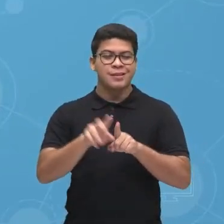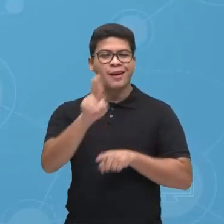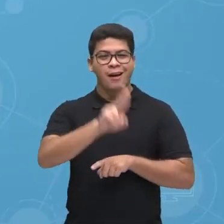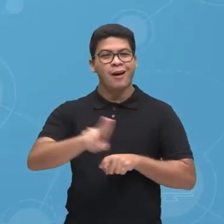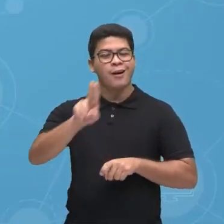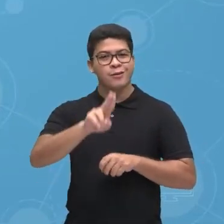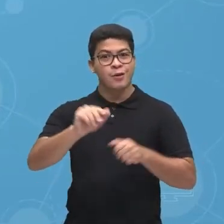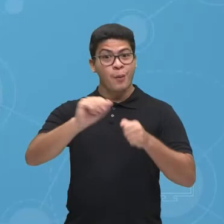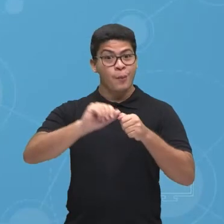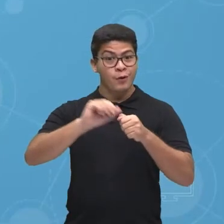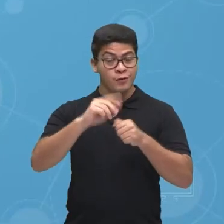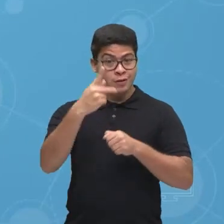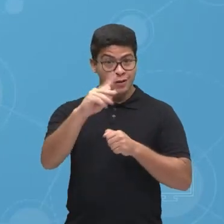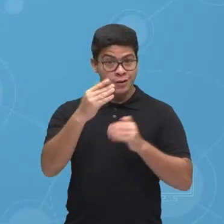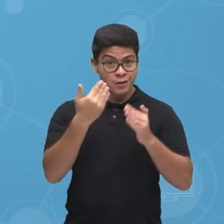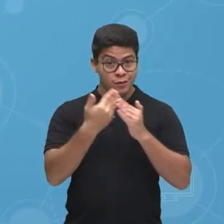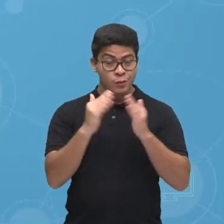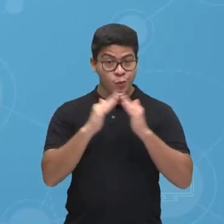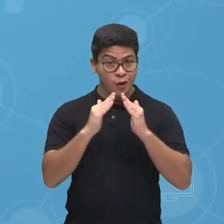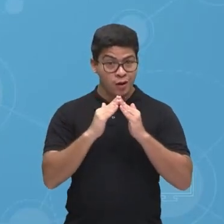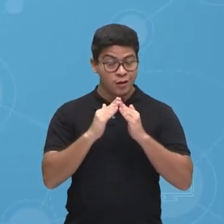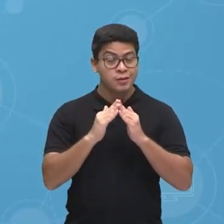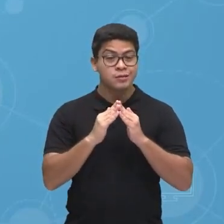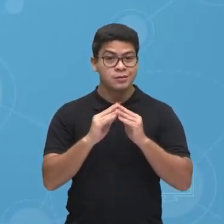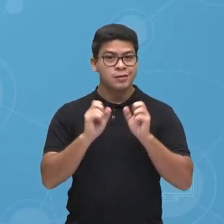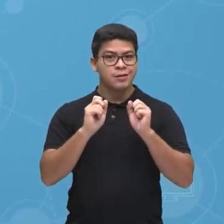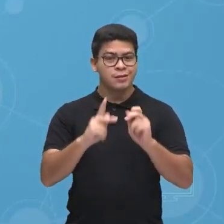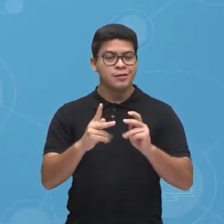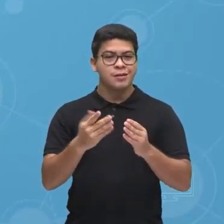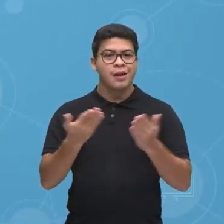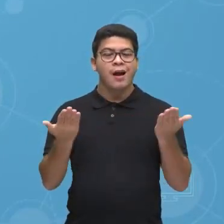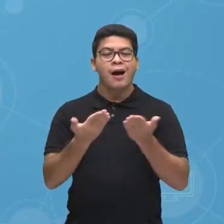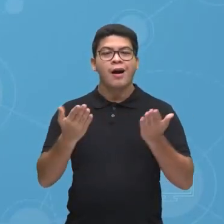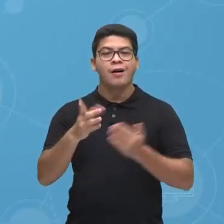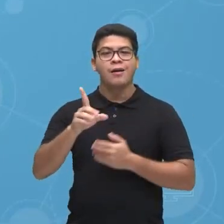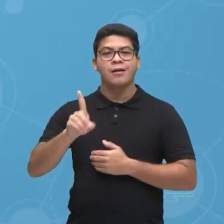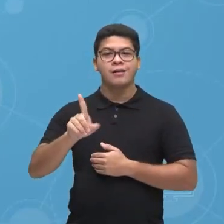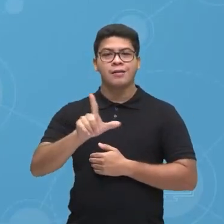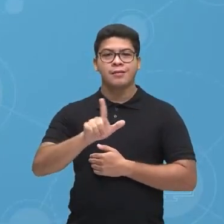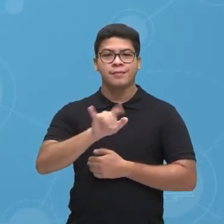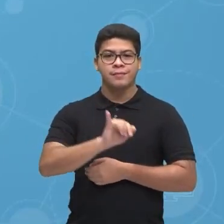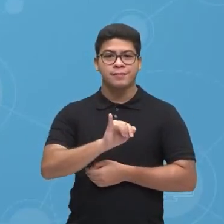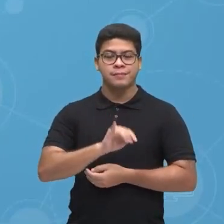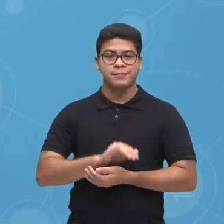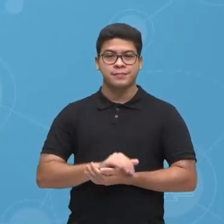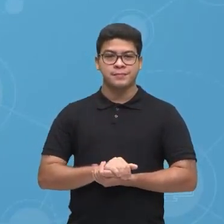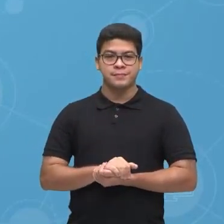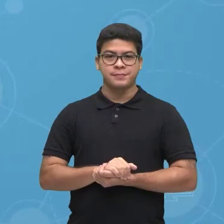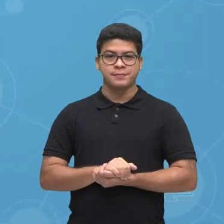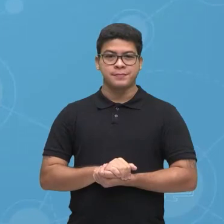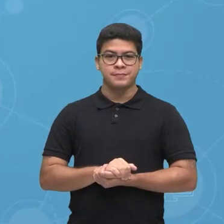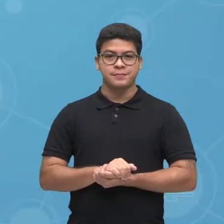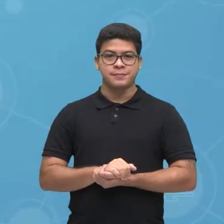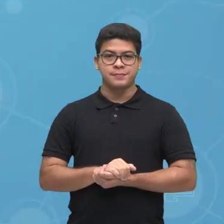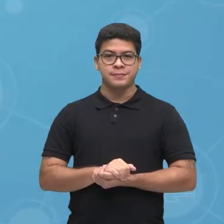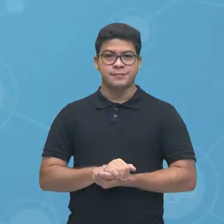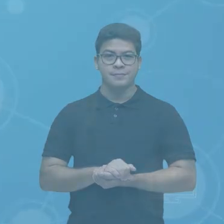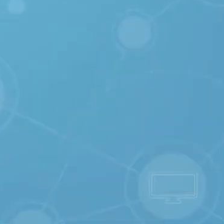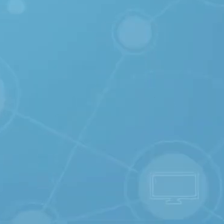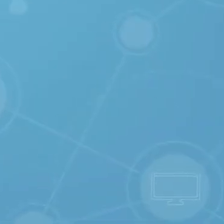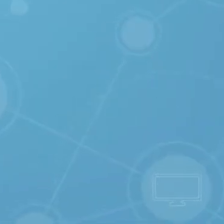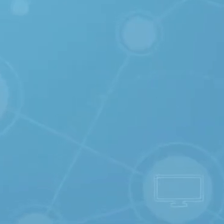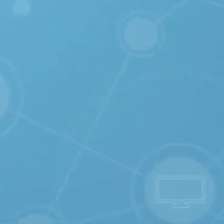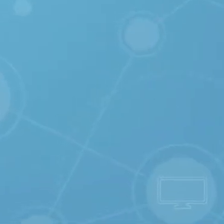de ginástica rítmica. Eu espero que vocês tenham gostado do conteúdo da nossa aula e vamos ver o que nós temos para a nossa DLI de hoje. Vamos ver.